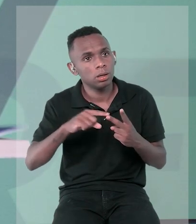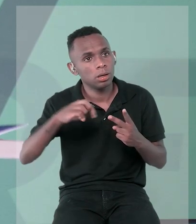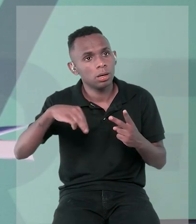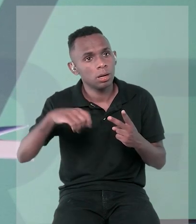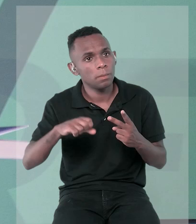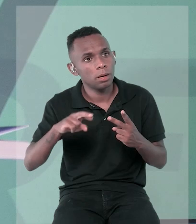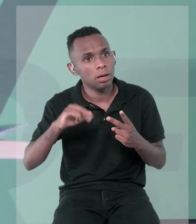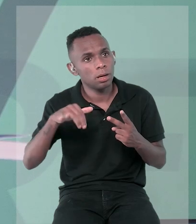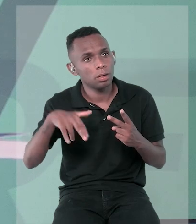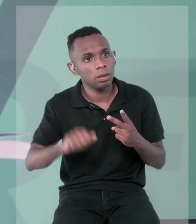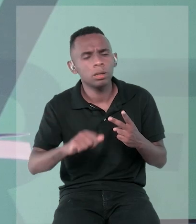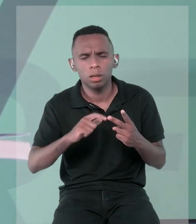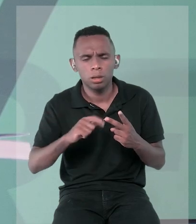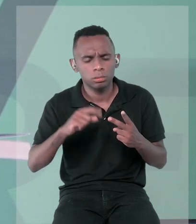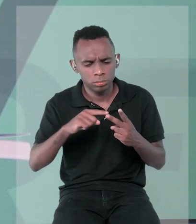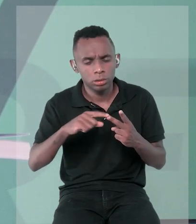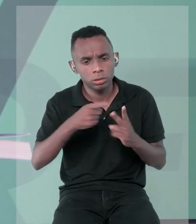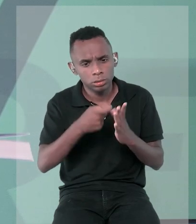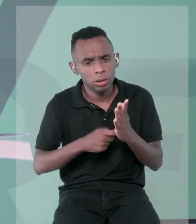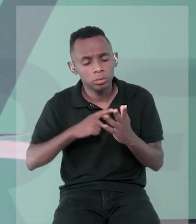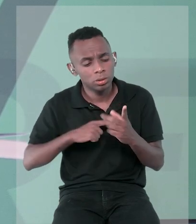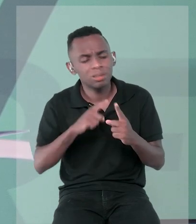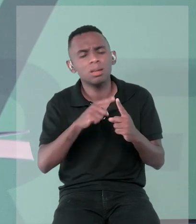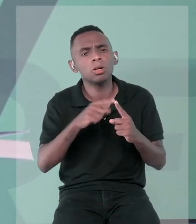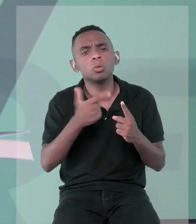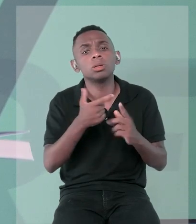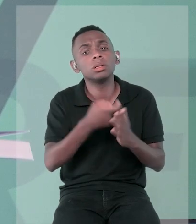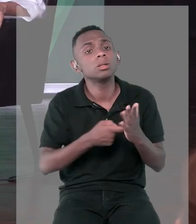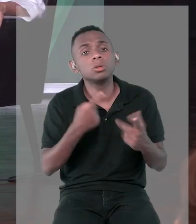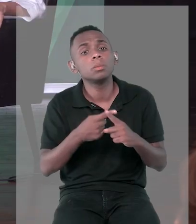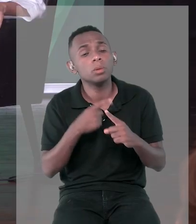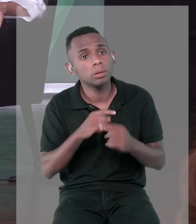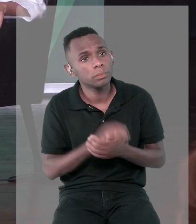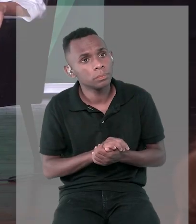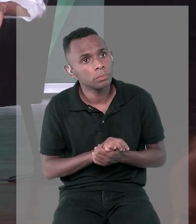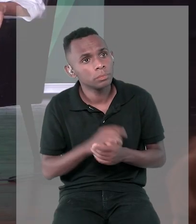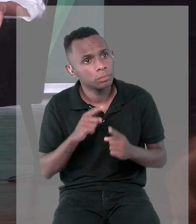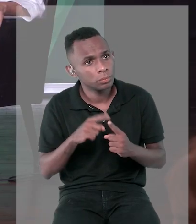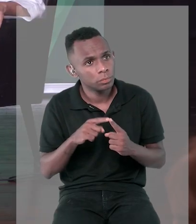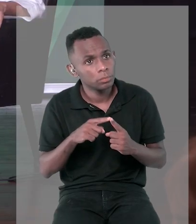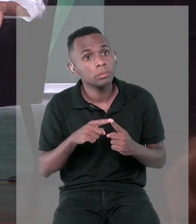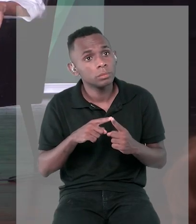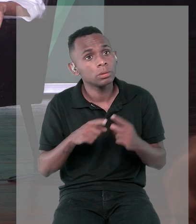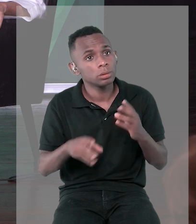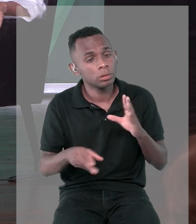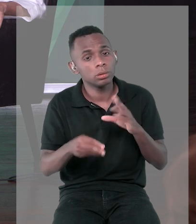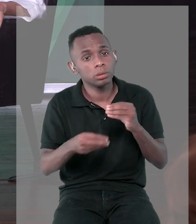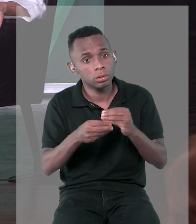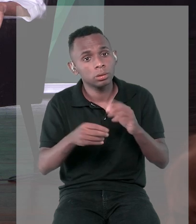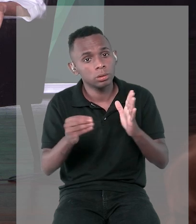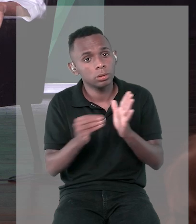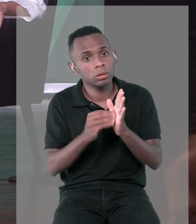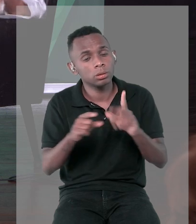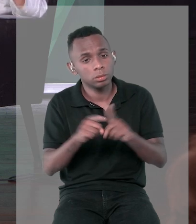A Marina tem um texto, né? Tem. Mas a Nélida não. Por quê? A Nélida tem. Aqui? Tá aí